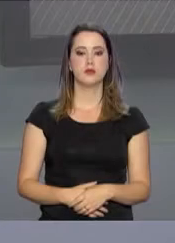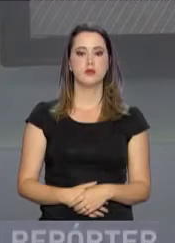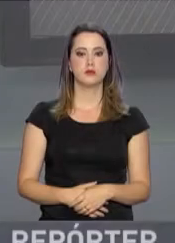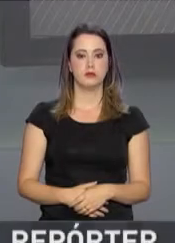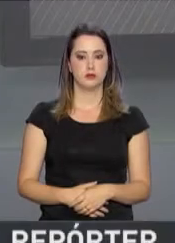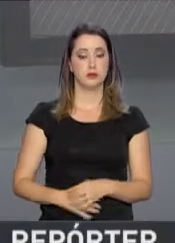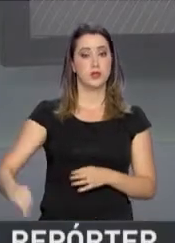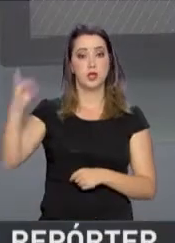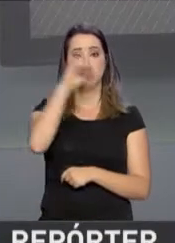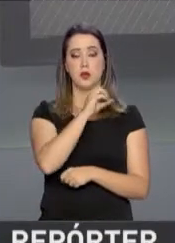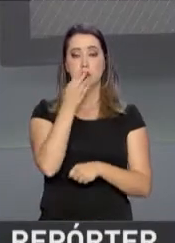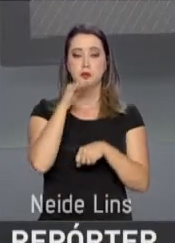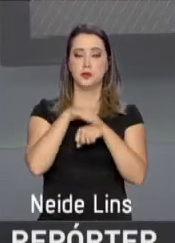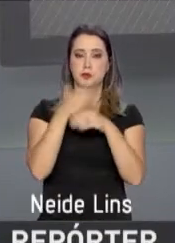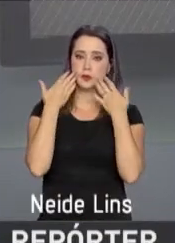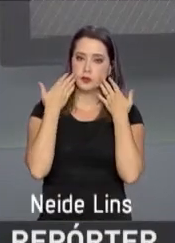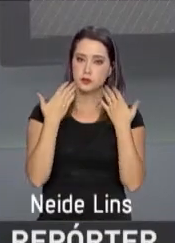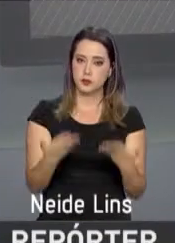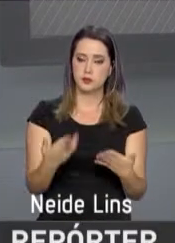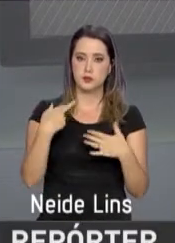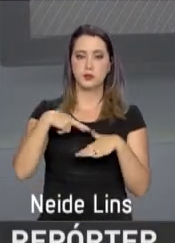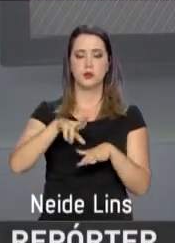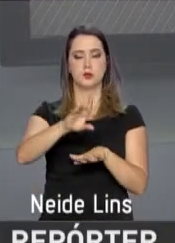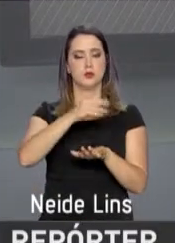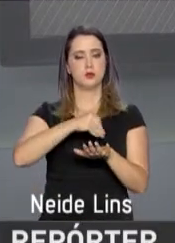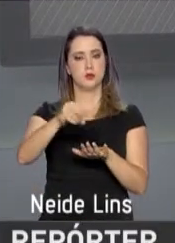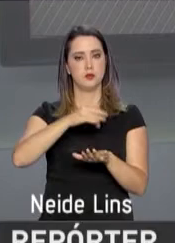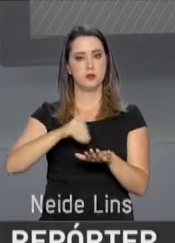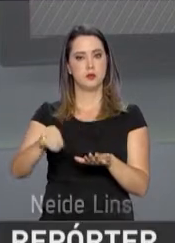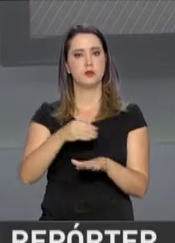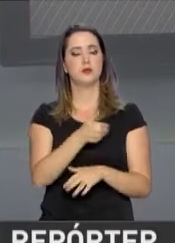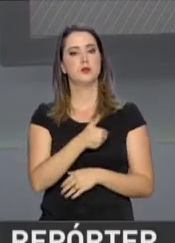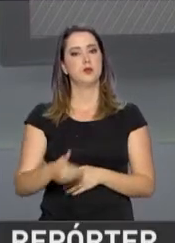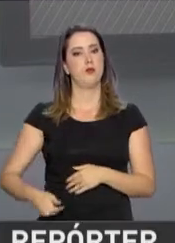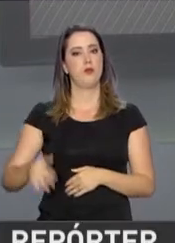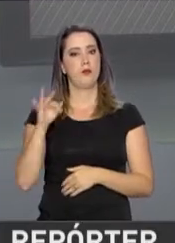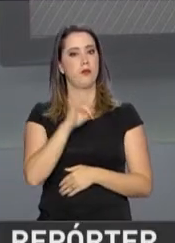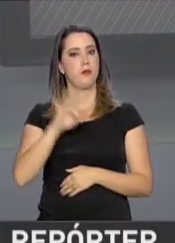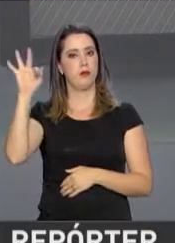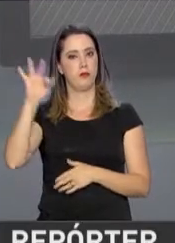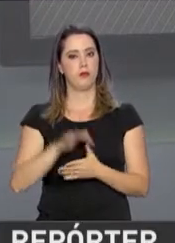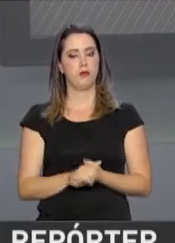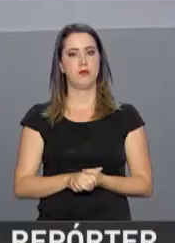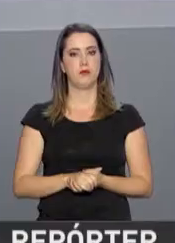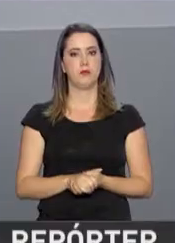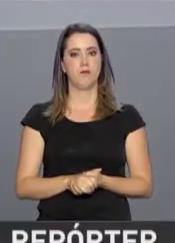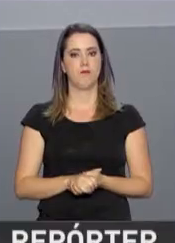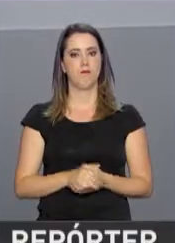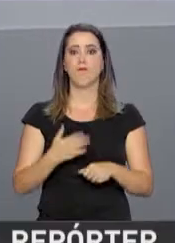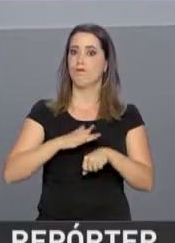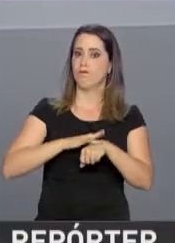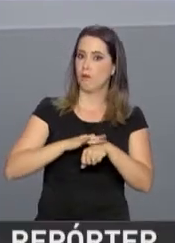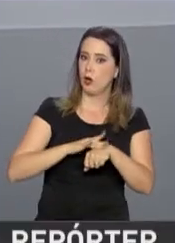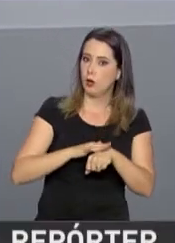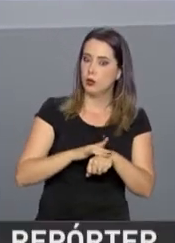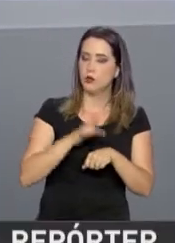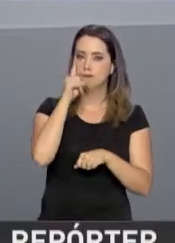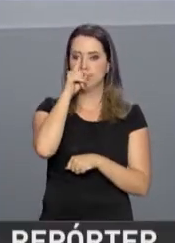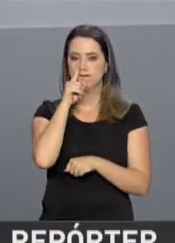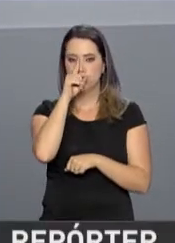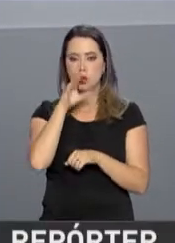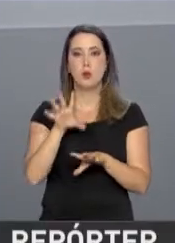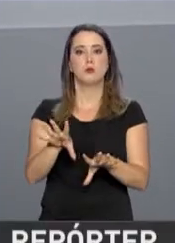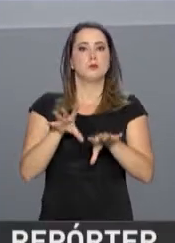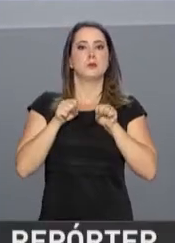olá boa noite começa agora o repórter nbr com as notícias do governo federal uma doença grave contagiosa